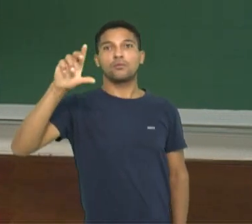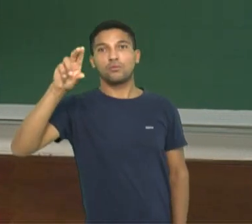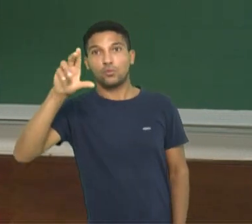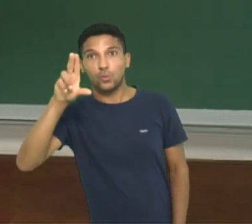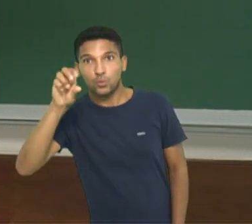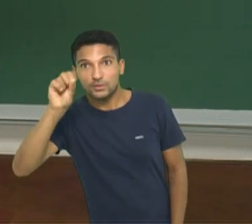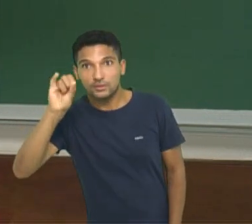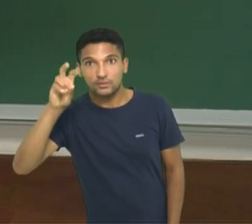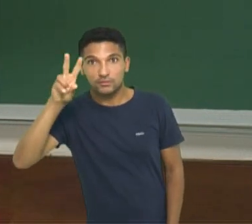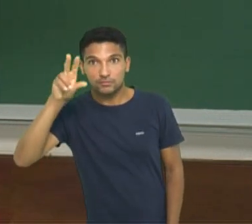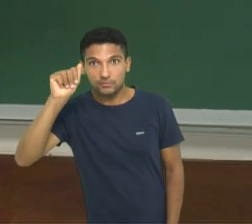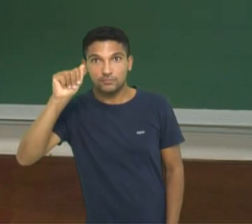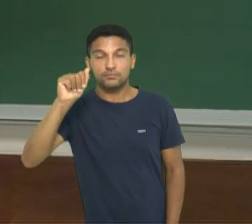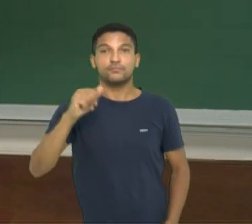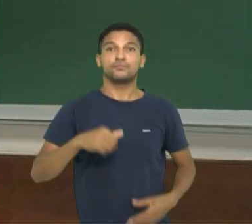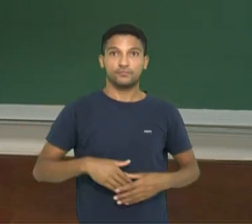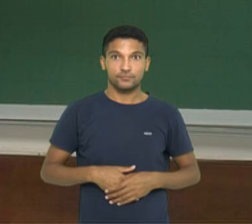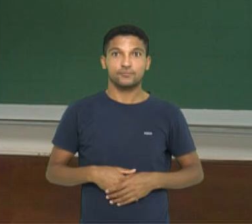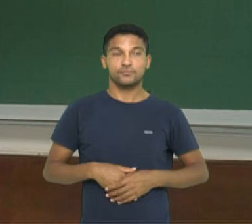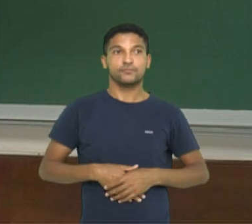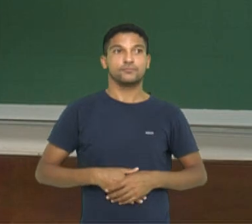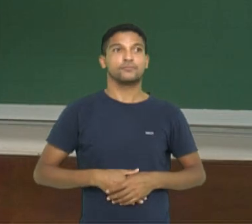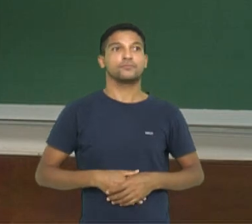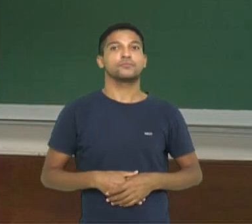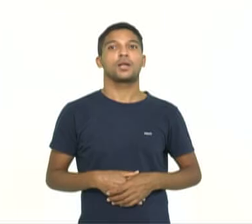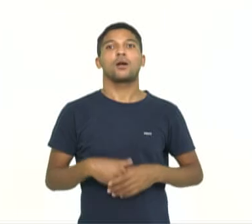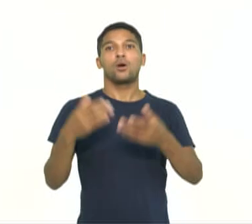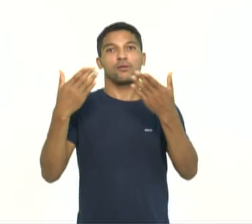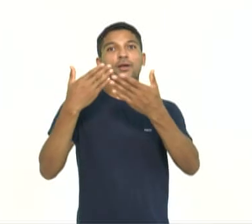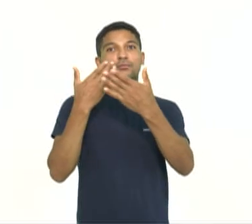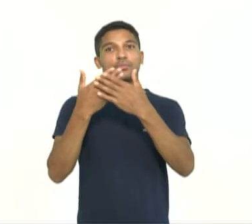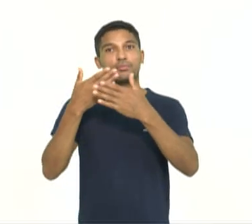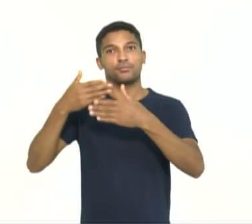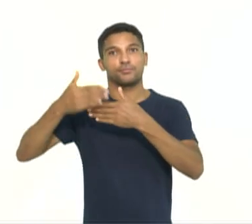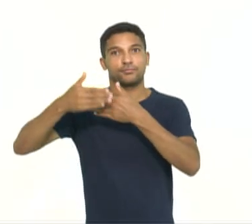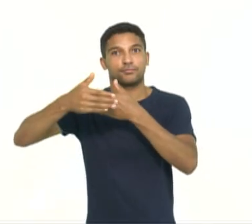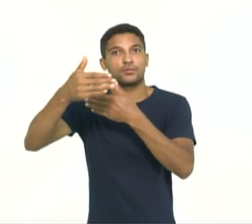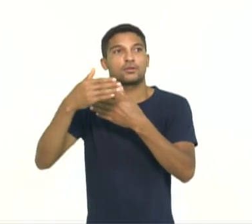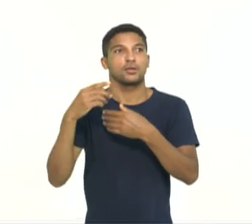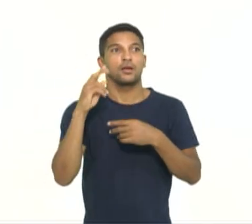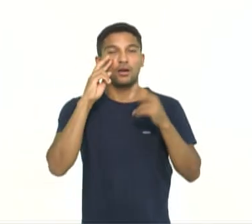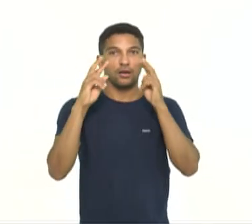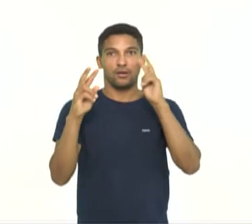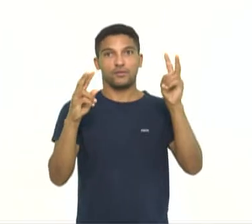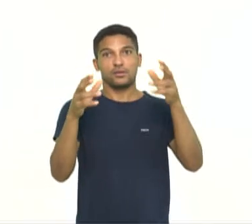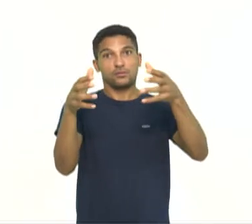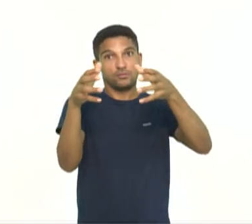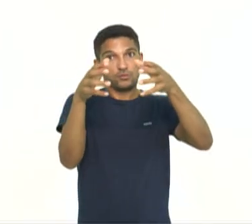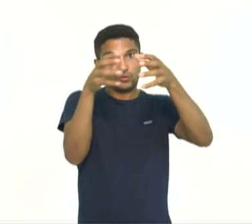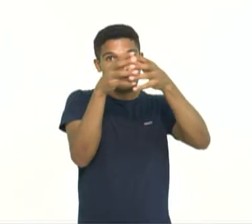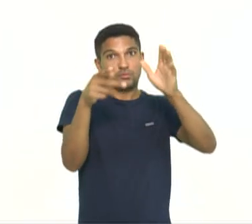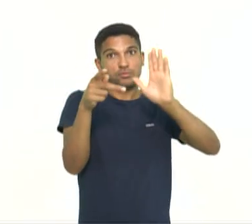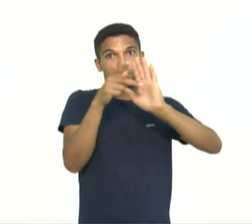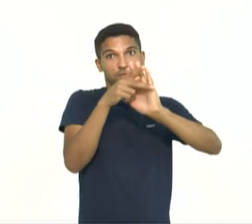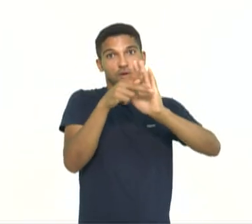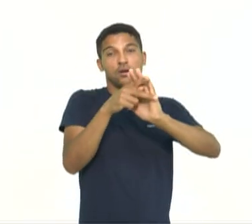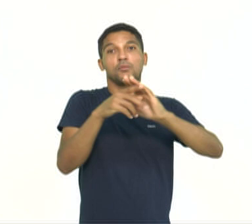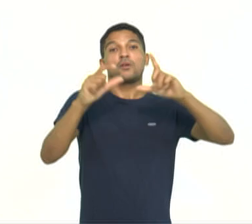entender dessas classificações, ok? Então, vejamos aqui, olha, a classificação das orações coordenadas. Então, há